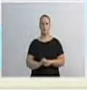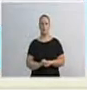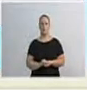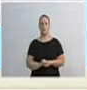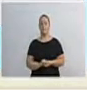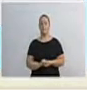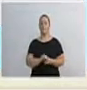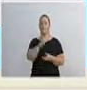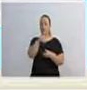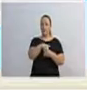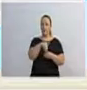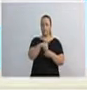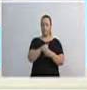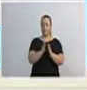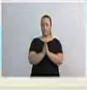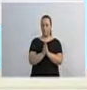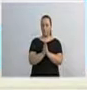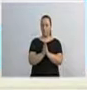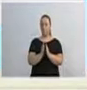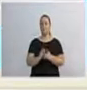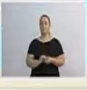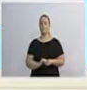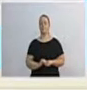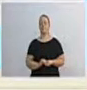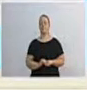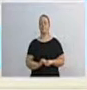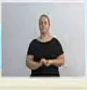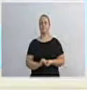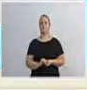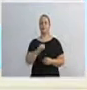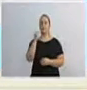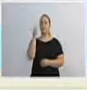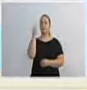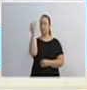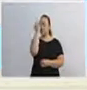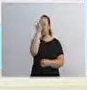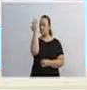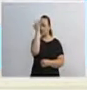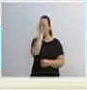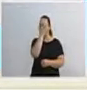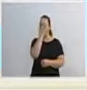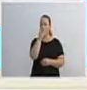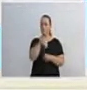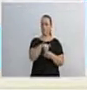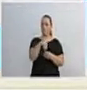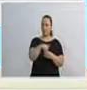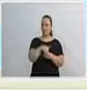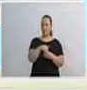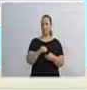seu voto, por gentileza. Vereador Célio Dias, seu voto.